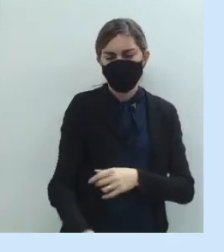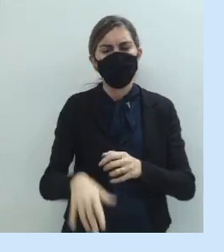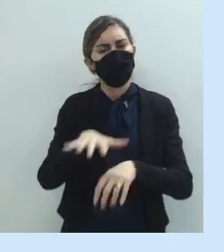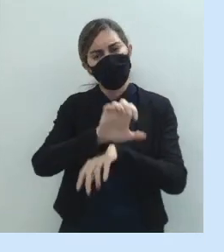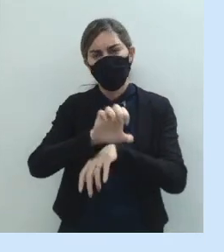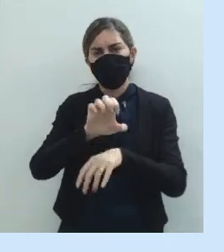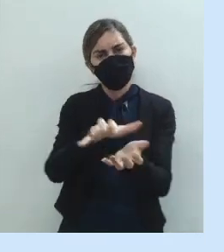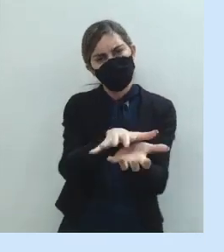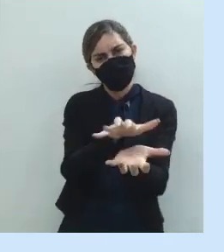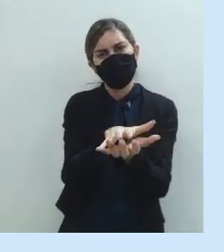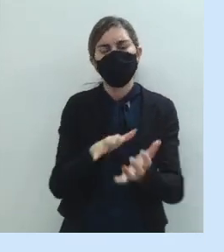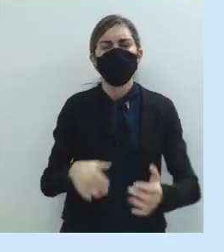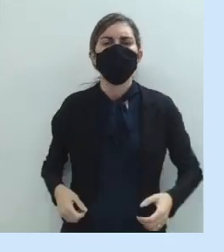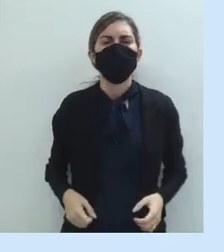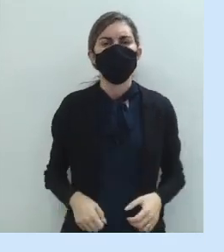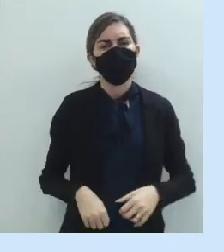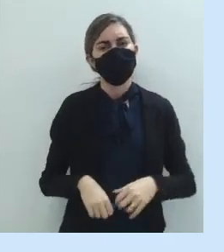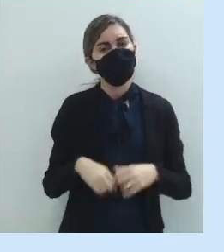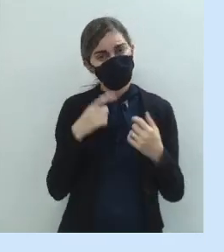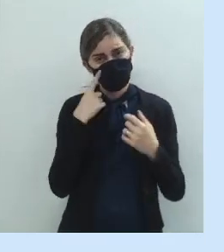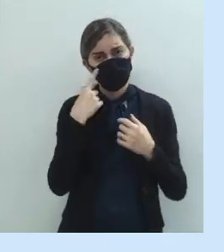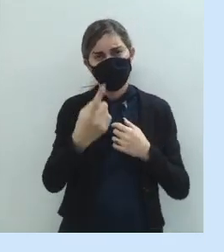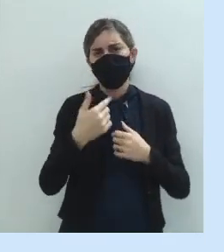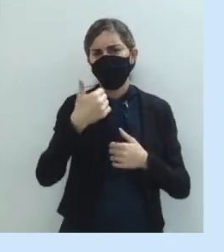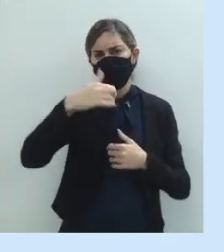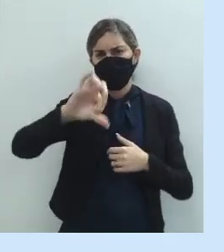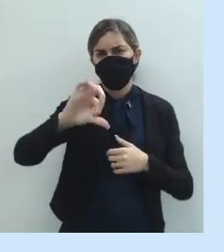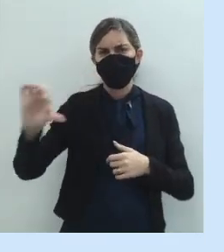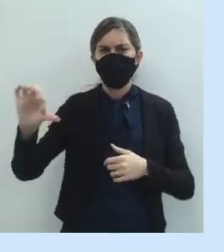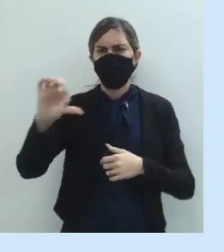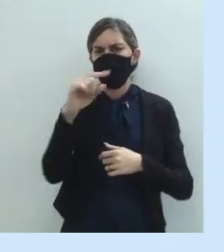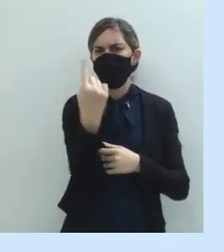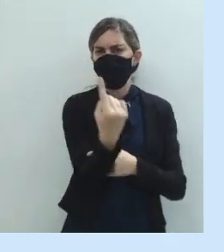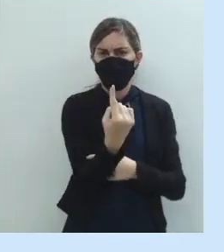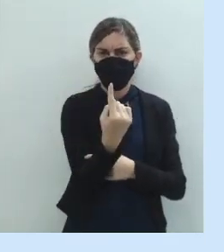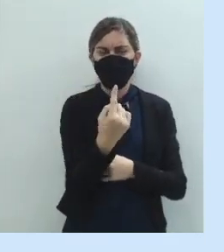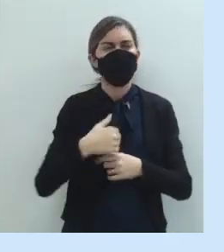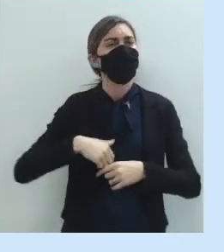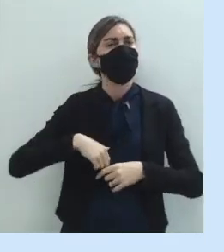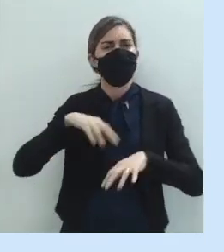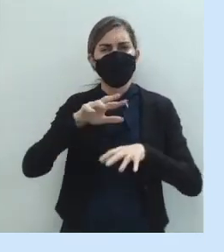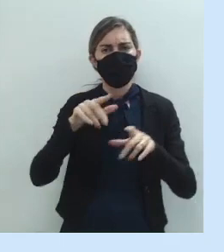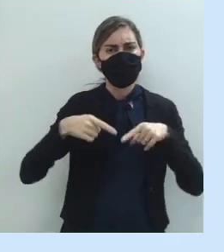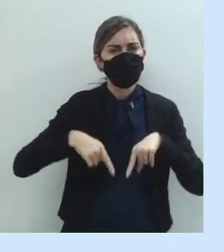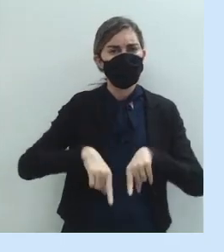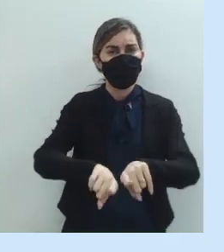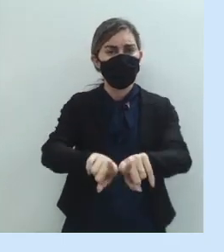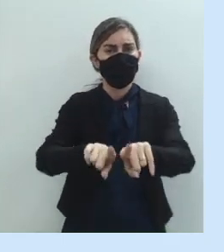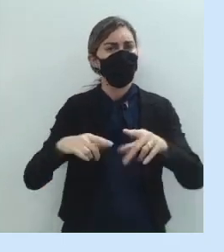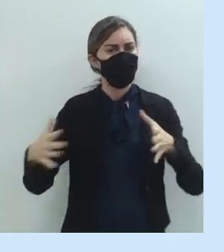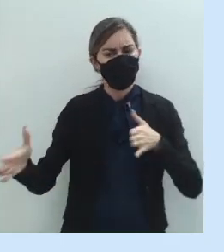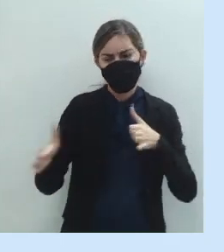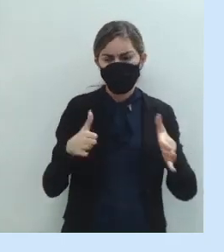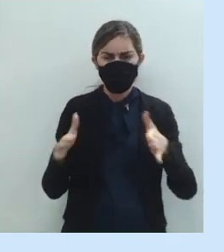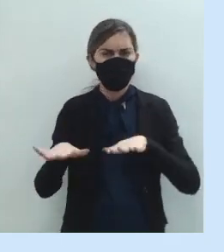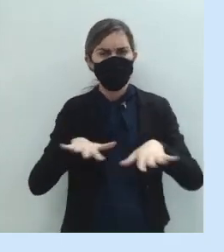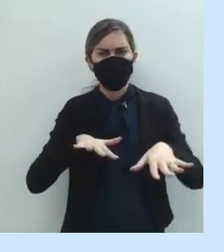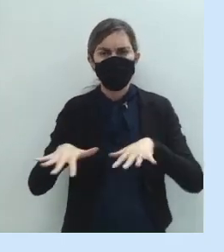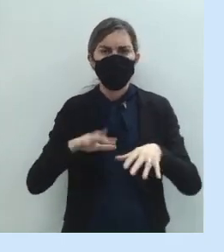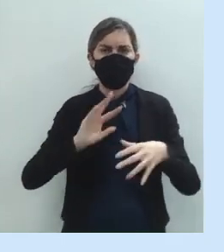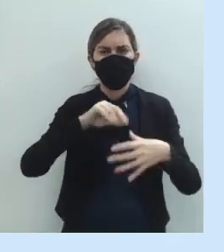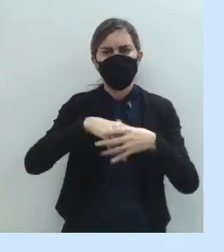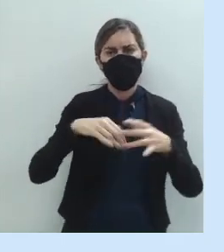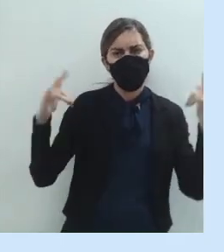Pernambuco. Então, olha só, gente. Em 1991, simultaneamente a todo esse movimento que existia